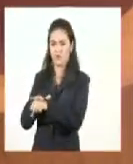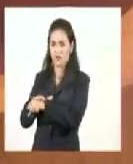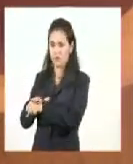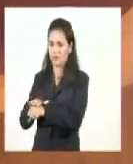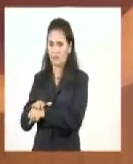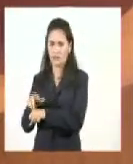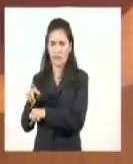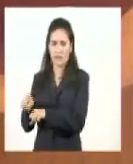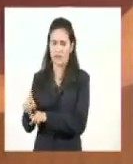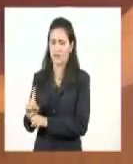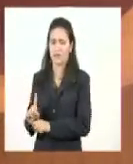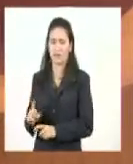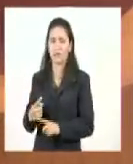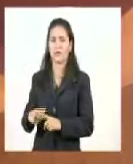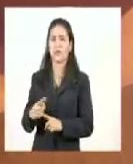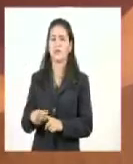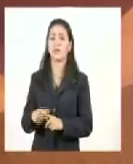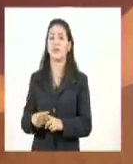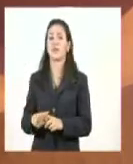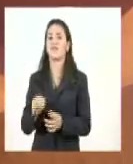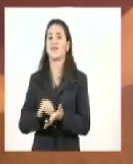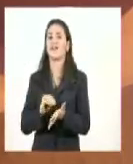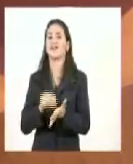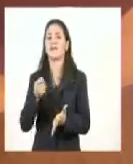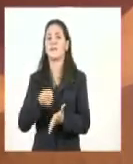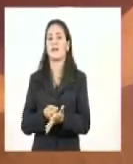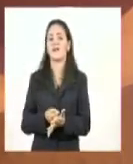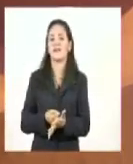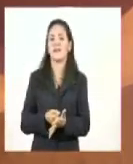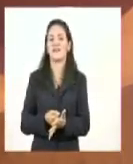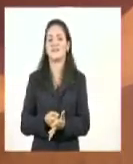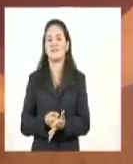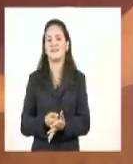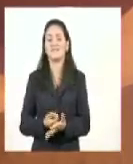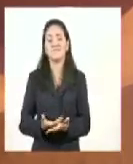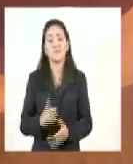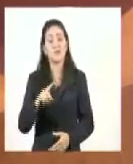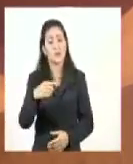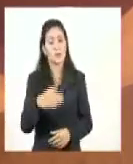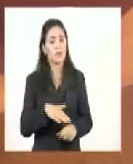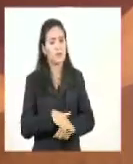dívidas de campanha. Mas depois nós conversaremos melhor e aí eu vou falar na frente